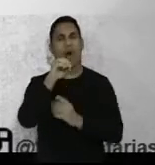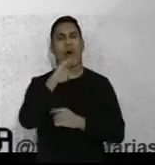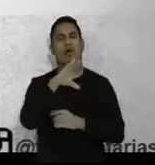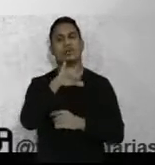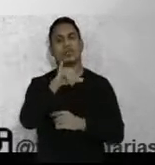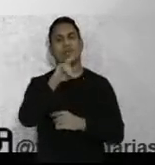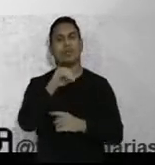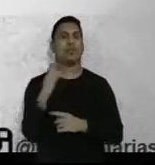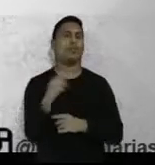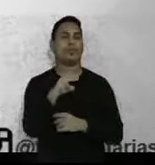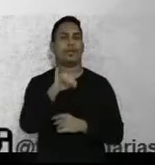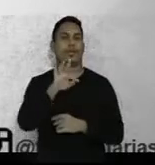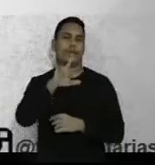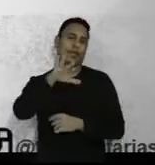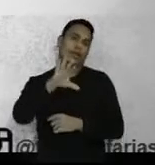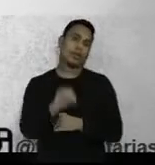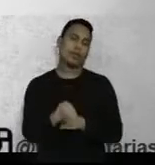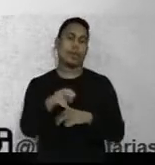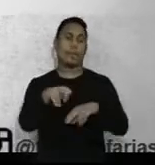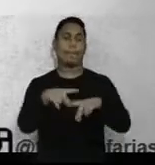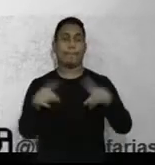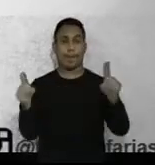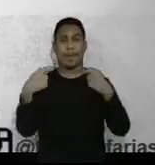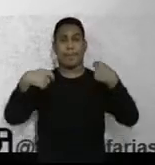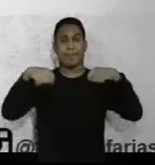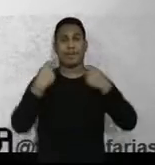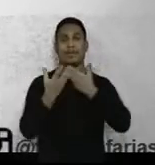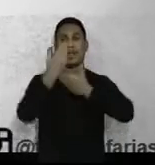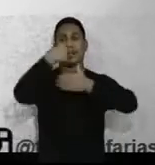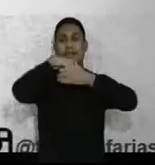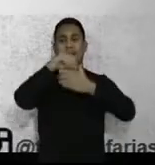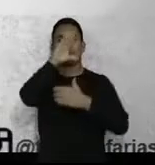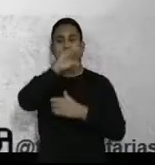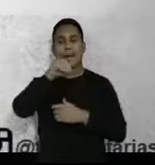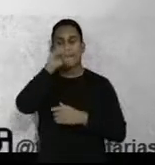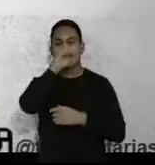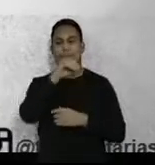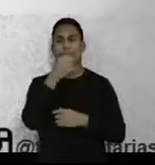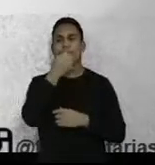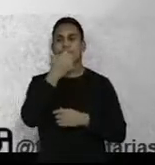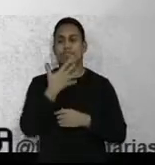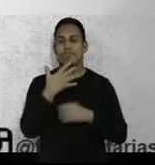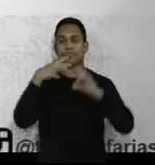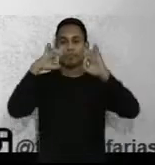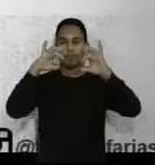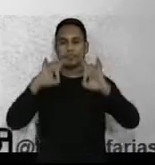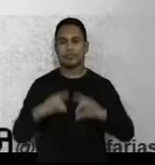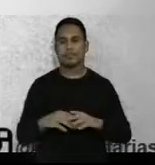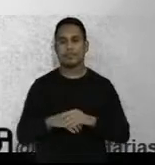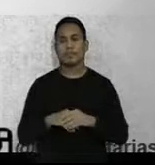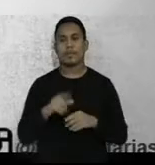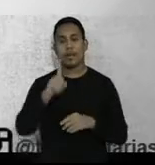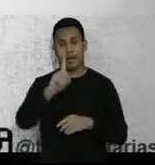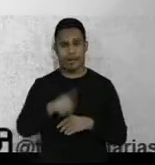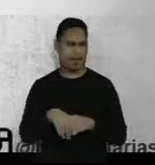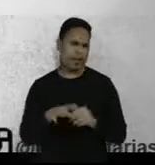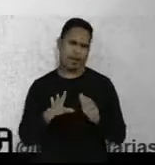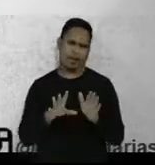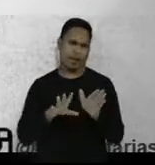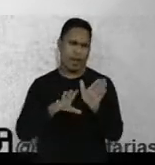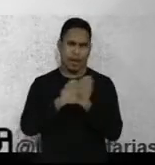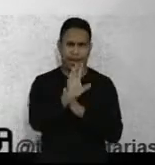oral é fundamental. Ou seja, o que é a microbiota? A grosso modo falando, são as bactérias que nos habitam, né, que habitam o nosso